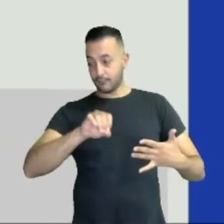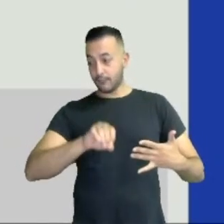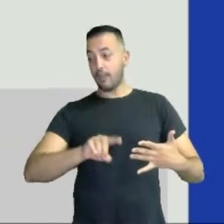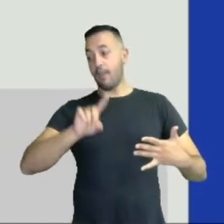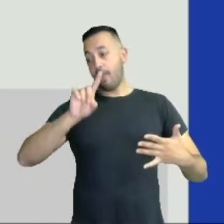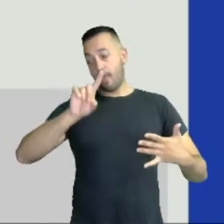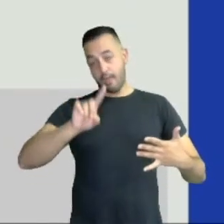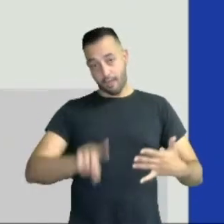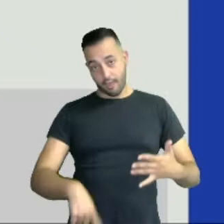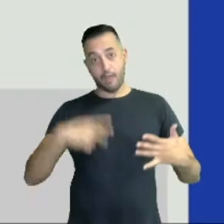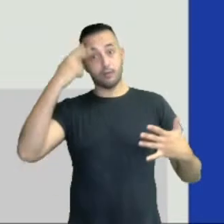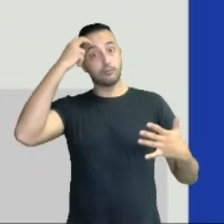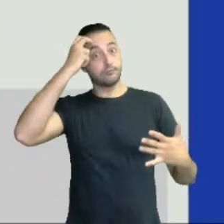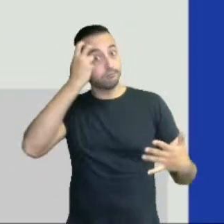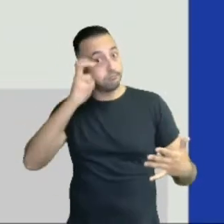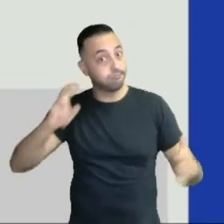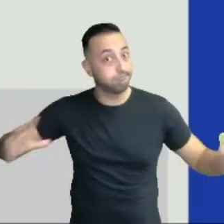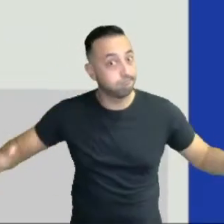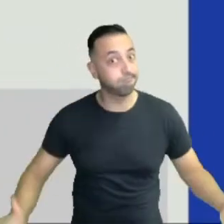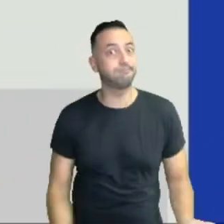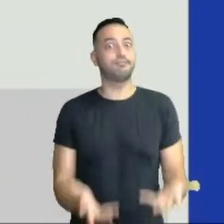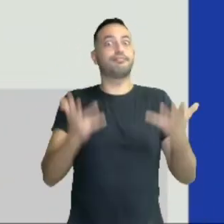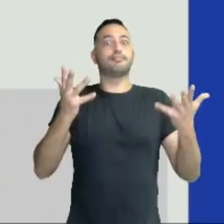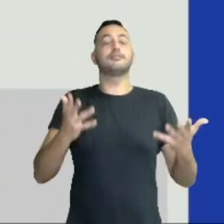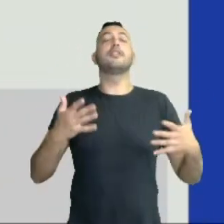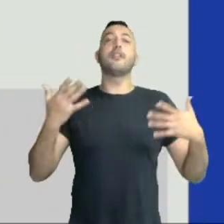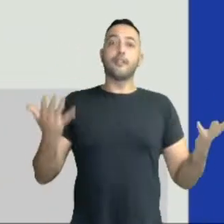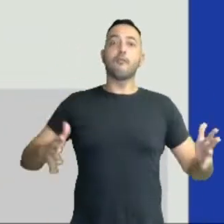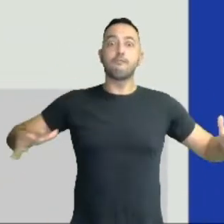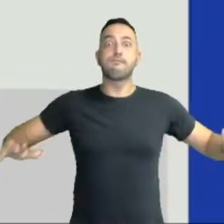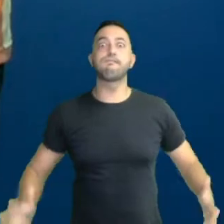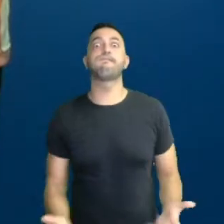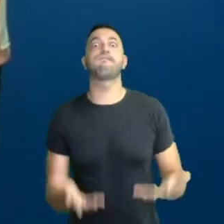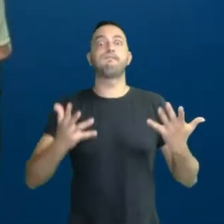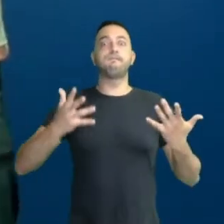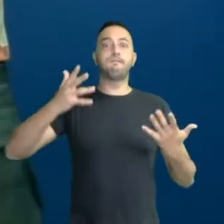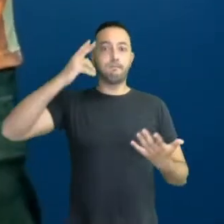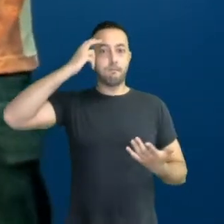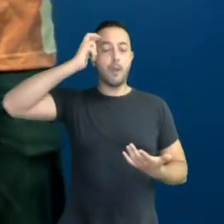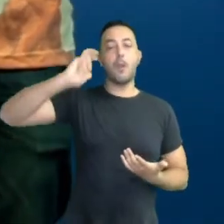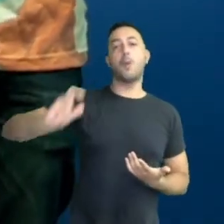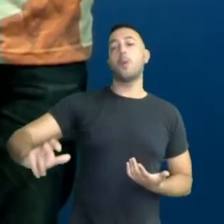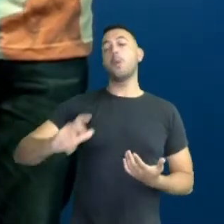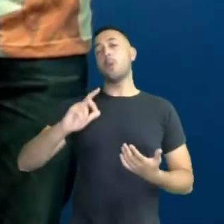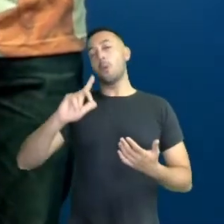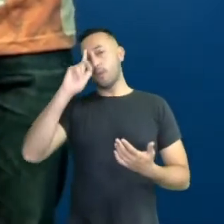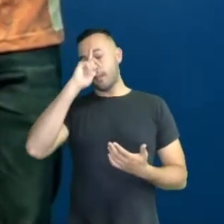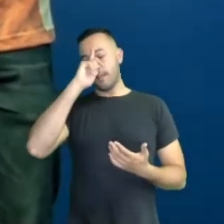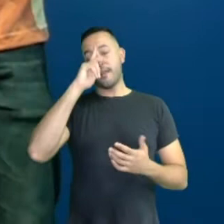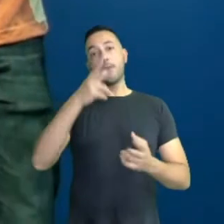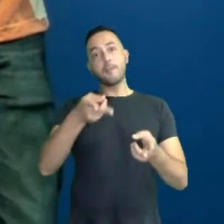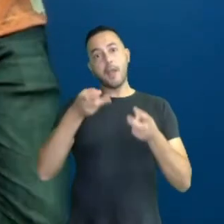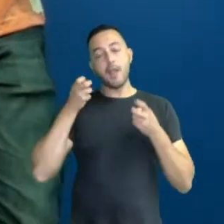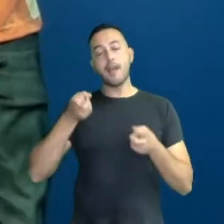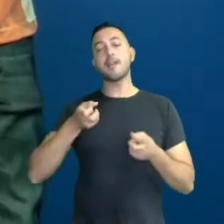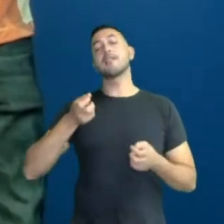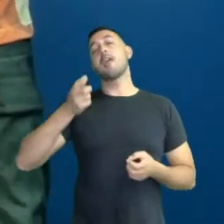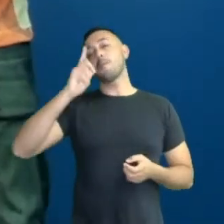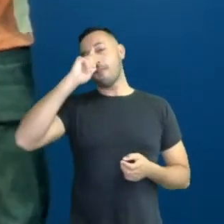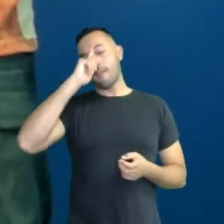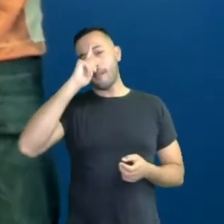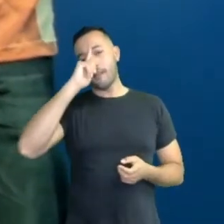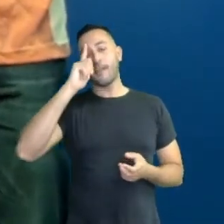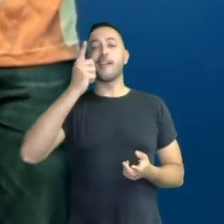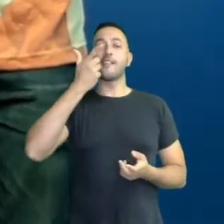apogeu de toda a cultura grega, e esse apogeu da cultura grega é o que vai fazer com que a Grécia seja conhecida e